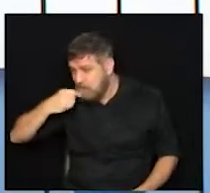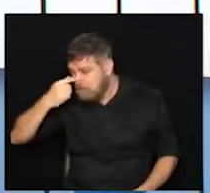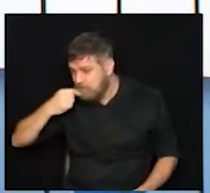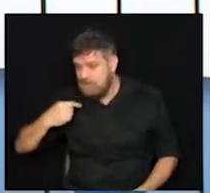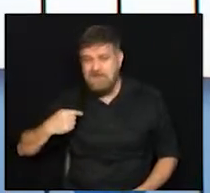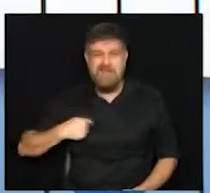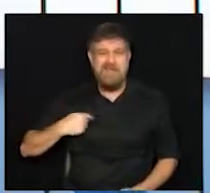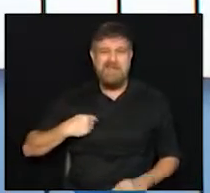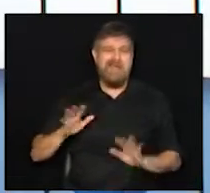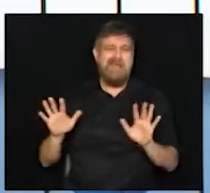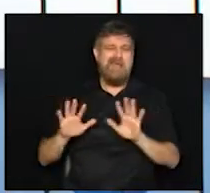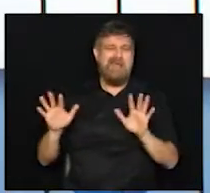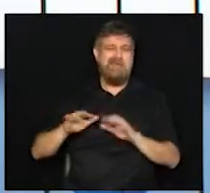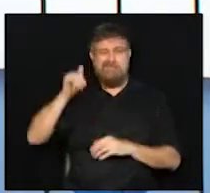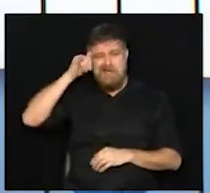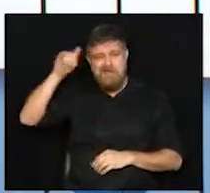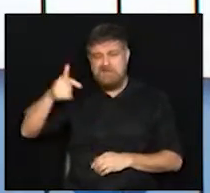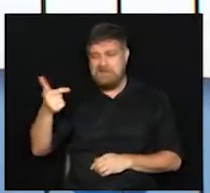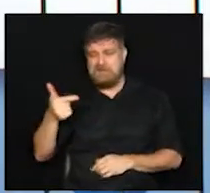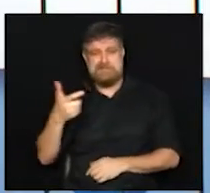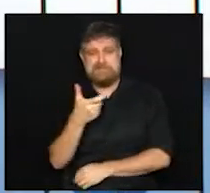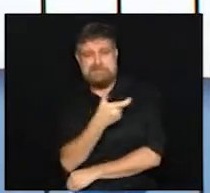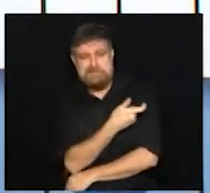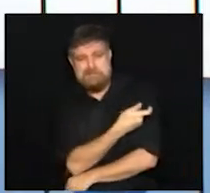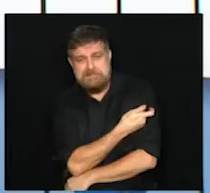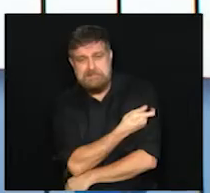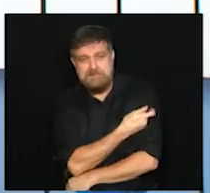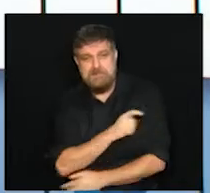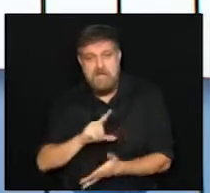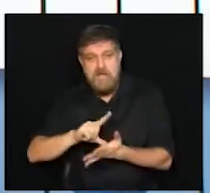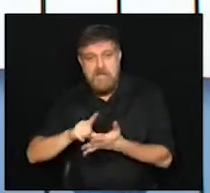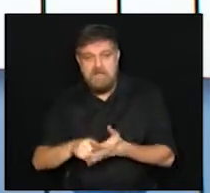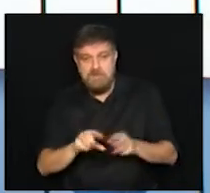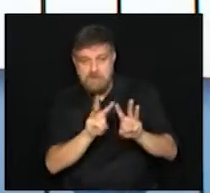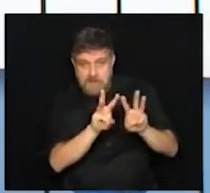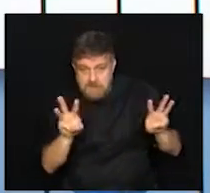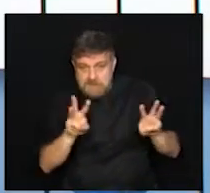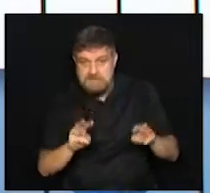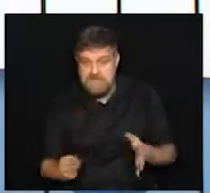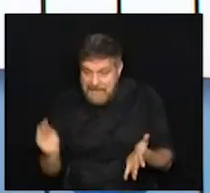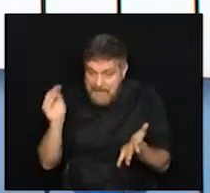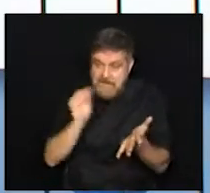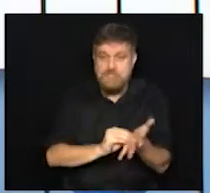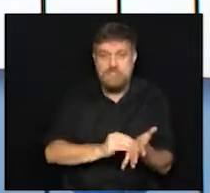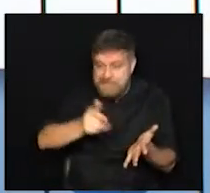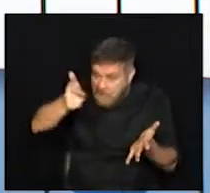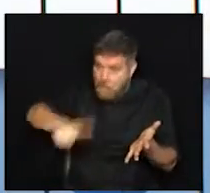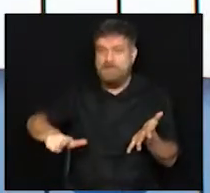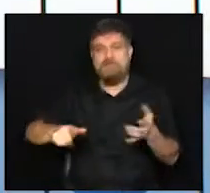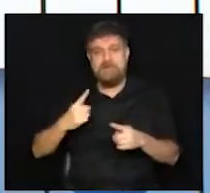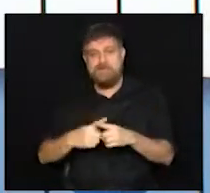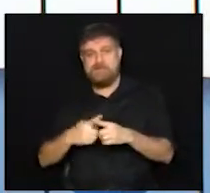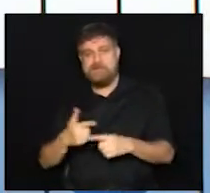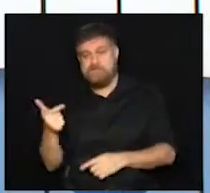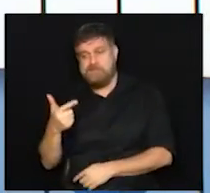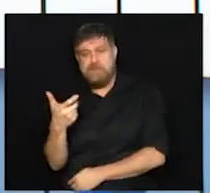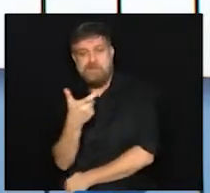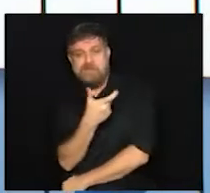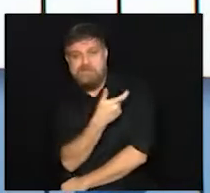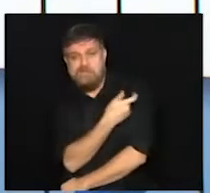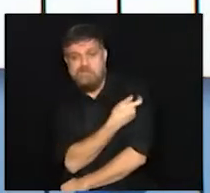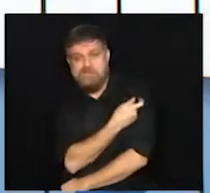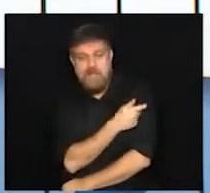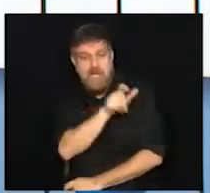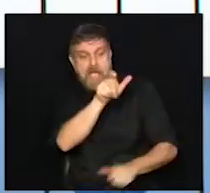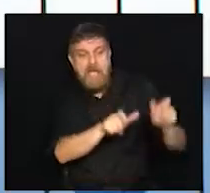então eu estou com gripe e não vou tomar a segunda dose, entra lá no site e reagenda, porque essa dose fica disponível para